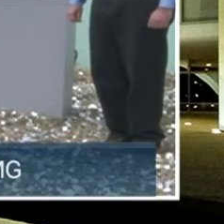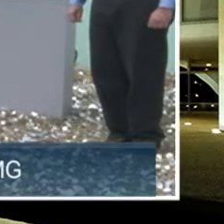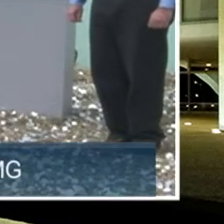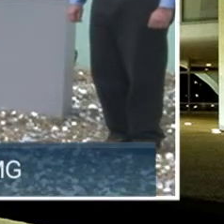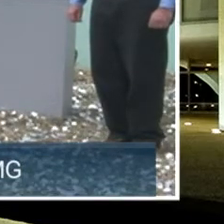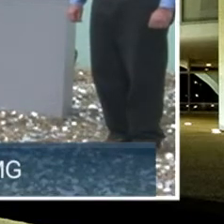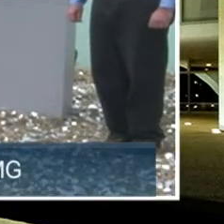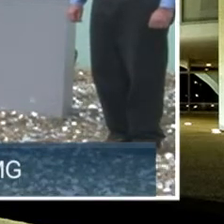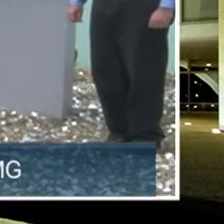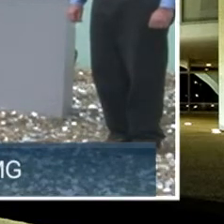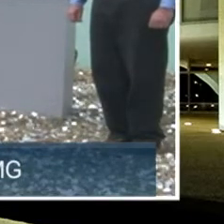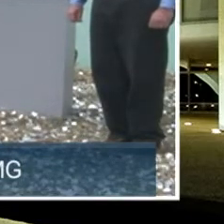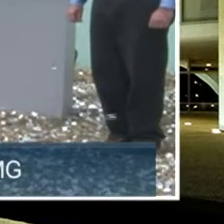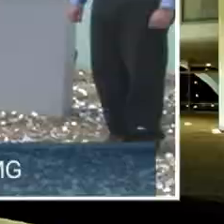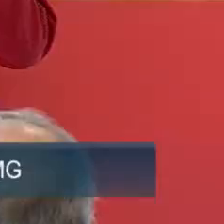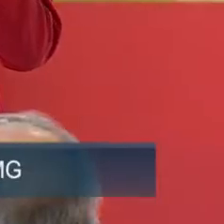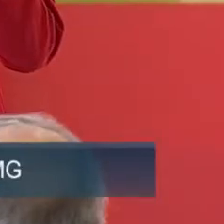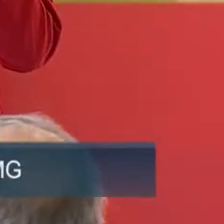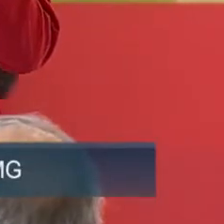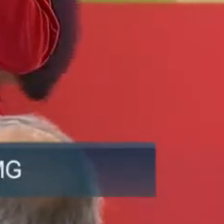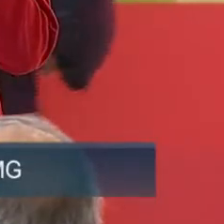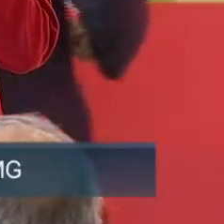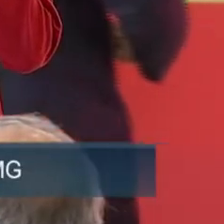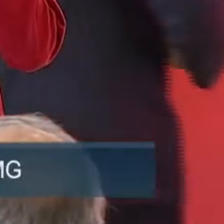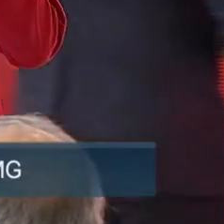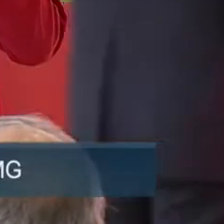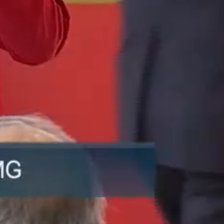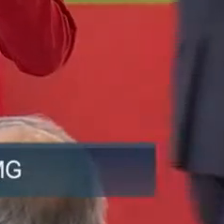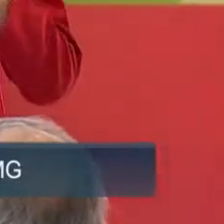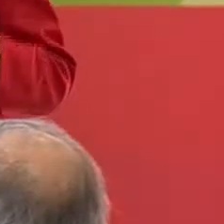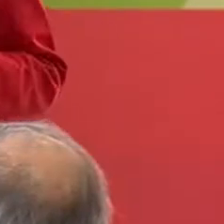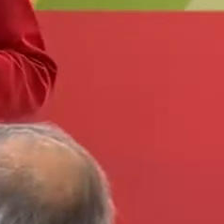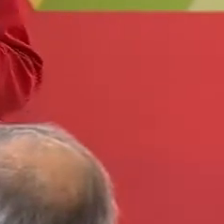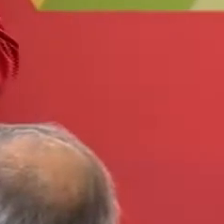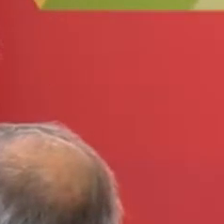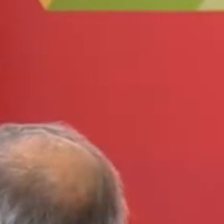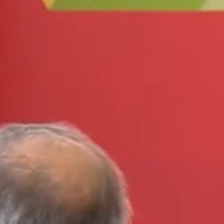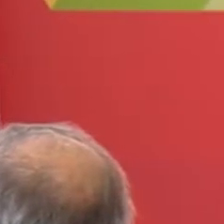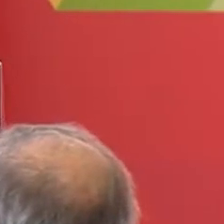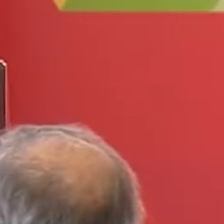Palavra, Presidente da República Dilma. Palavra, Presidente da República Dilma.